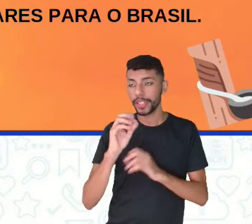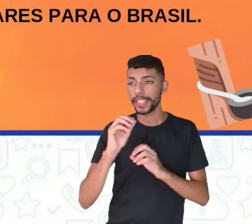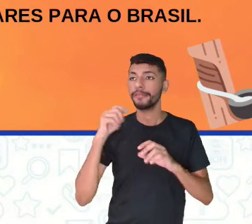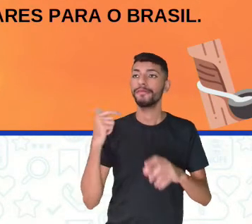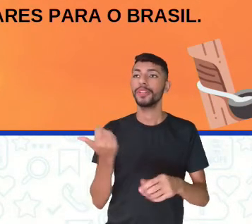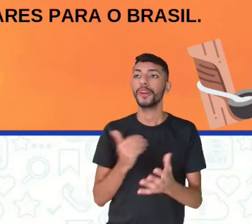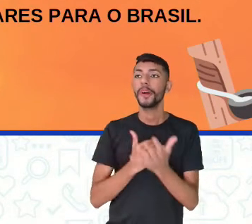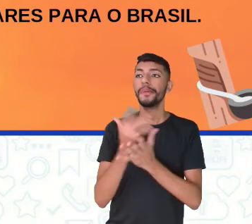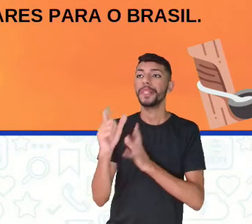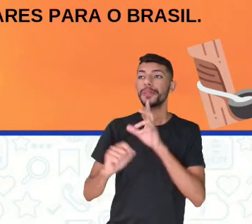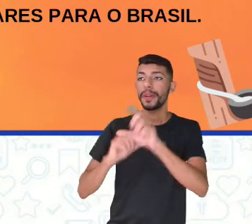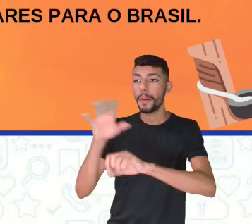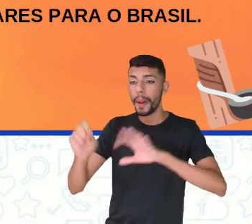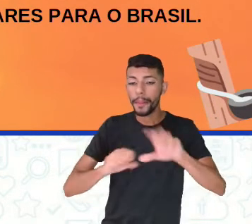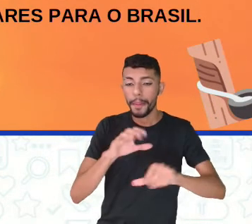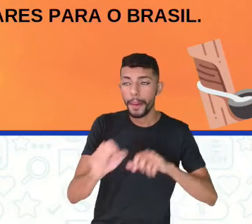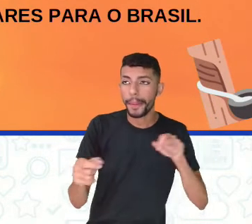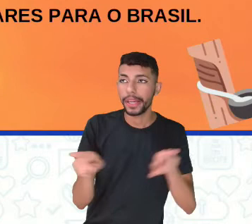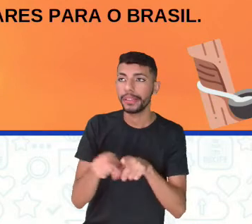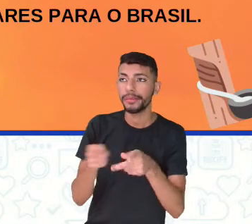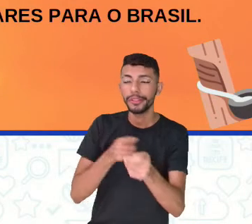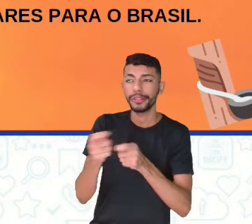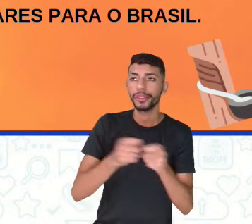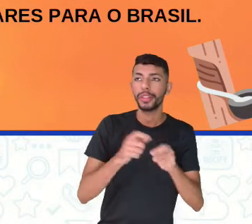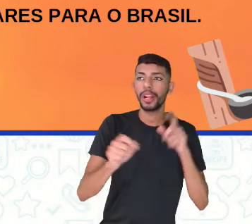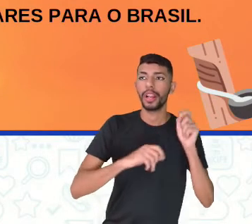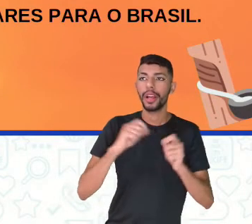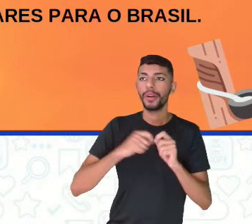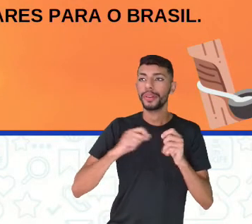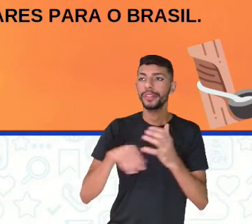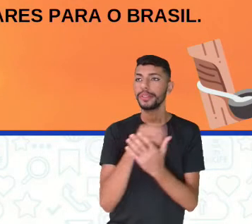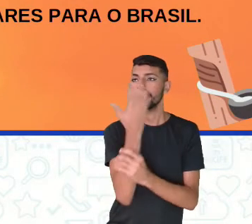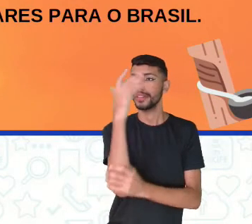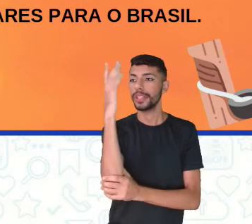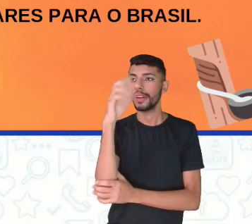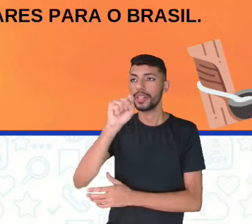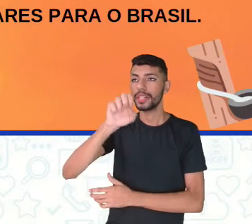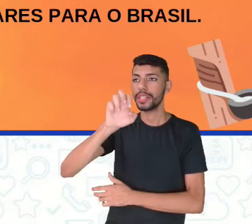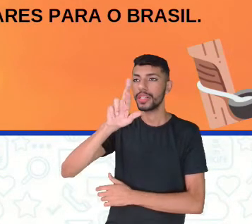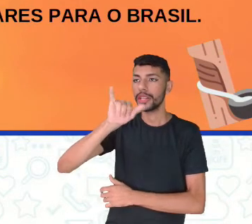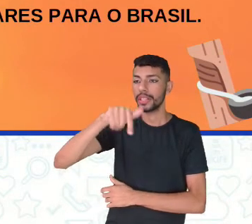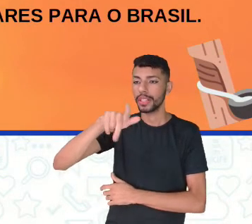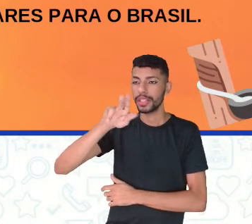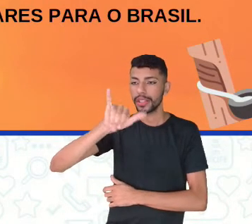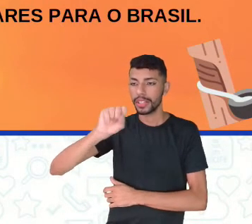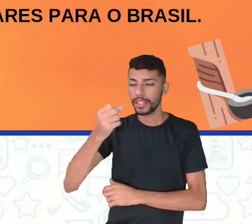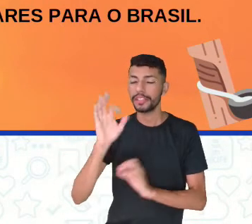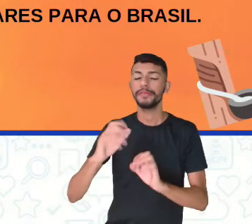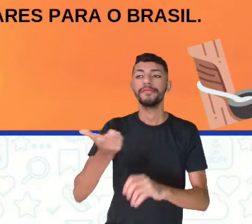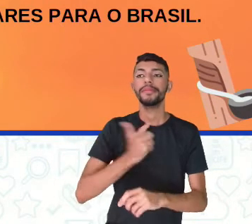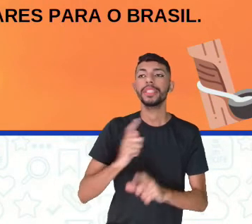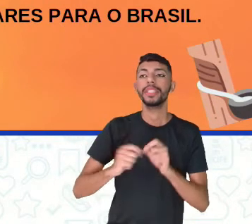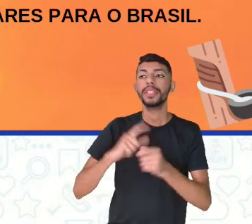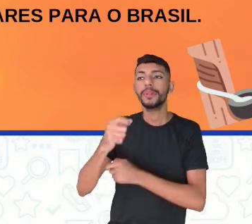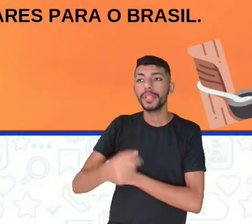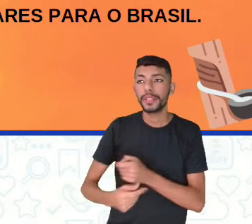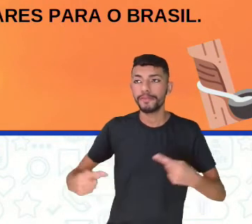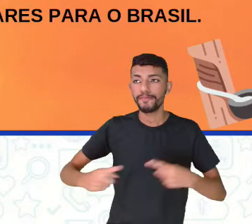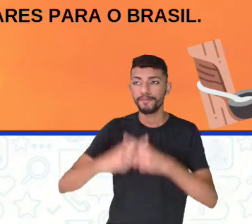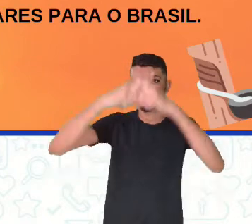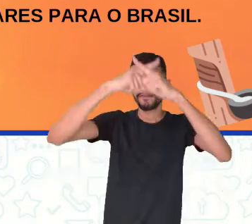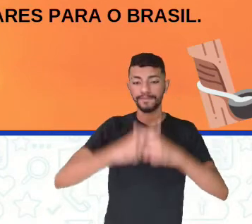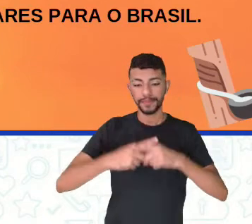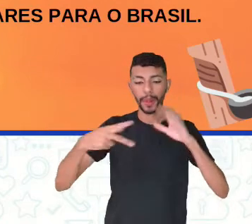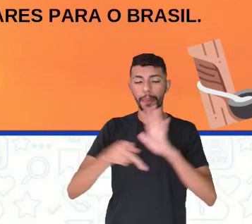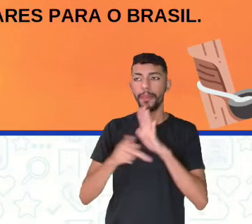e controlar os seringais presentes naquele território. Aí, para se ter o quê? Uma competitividade, né, com